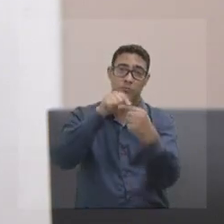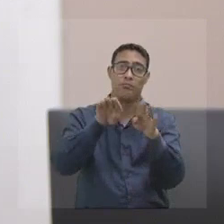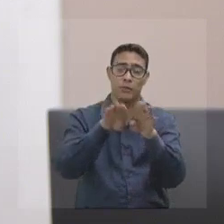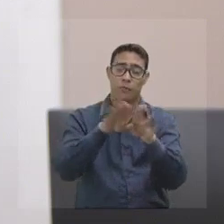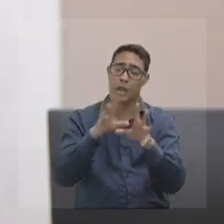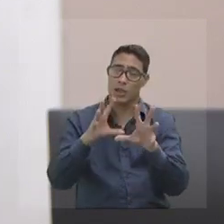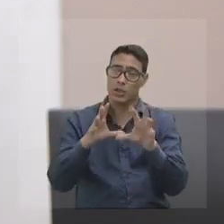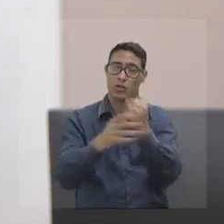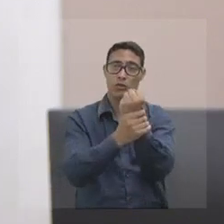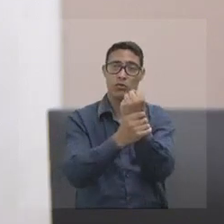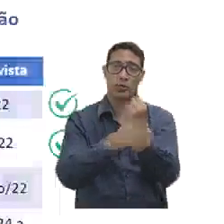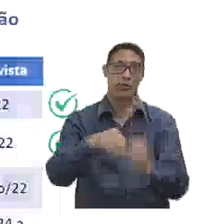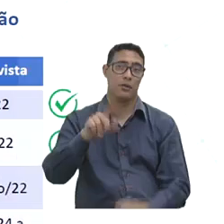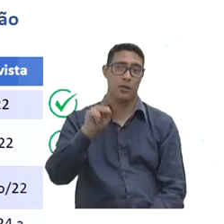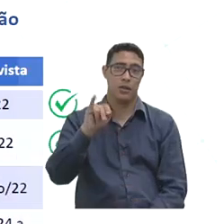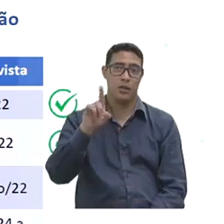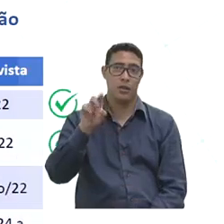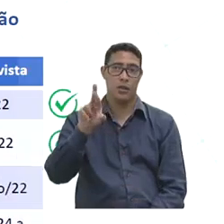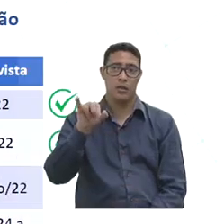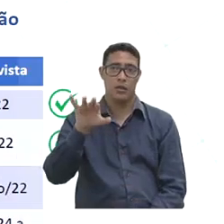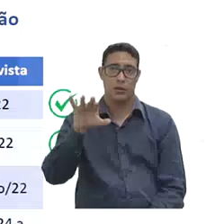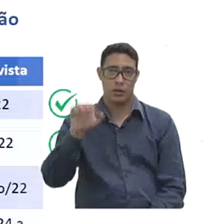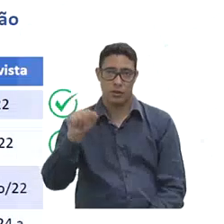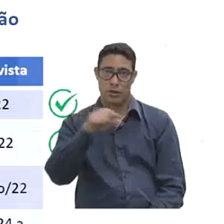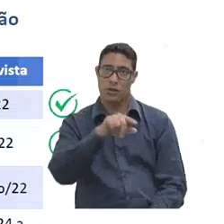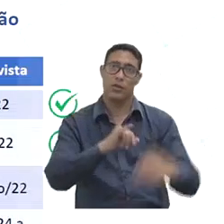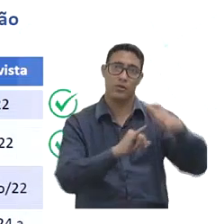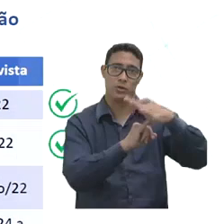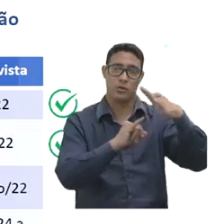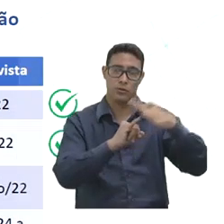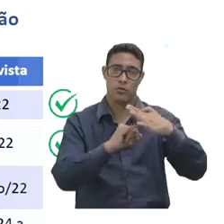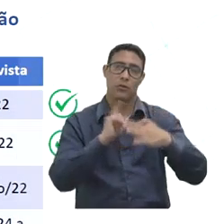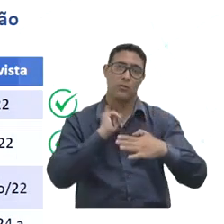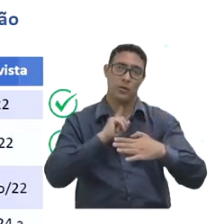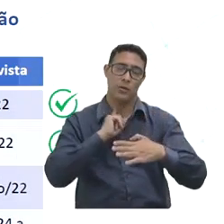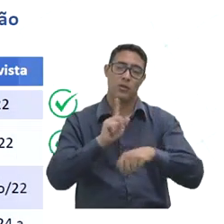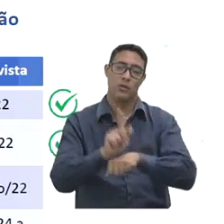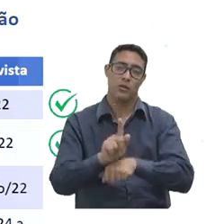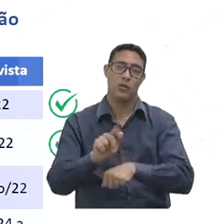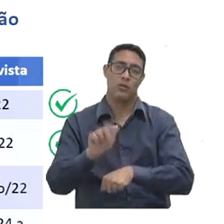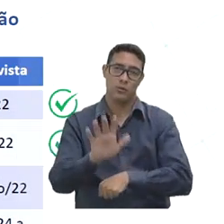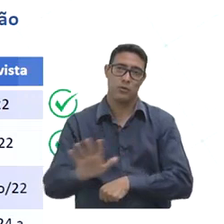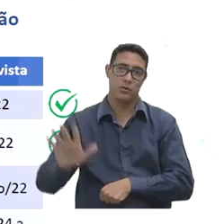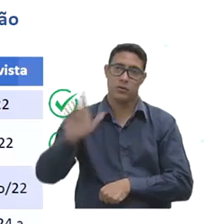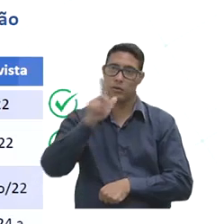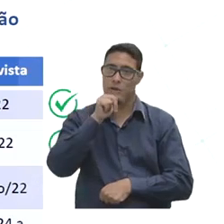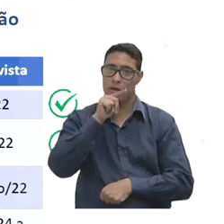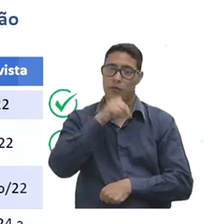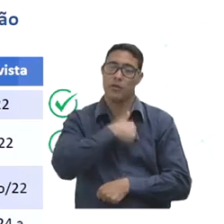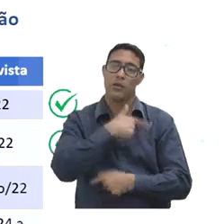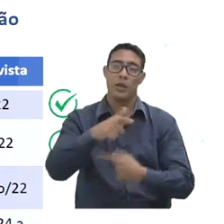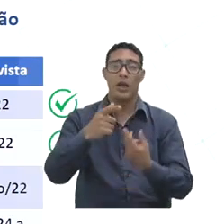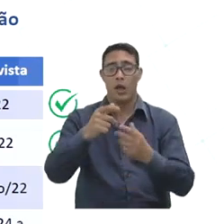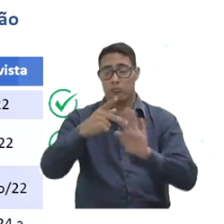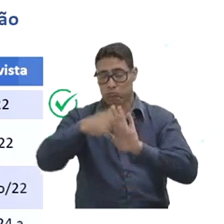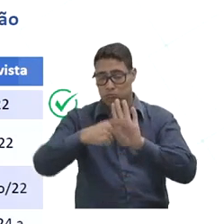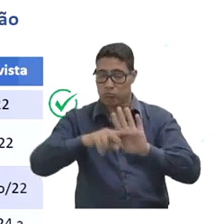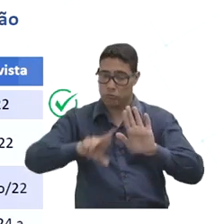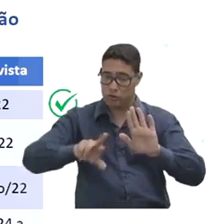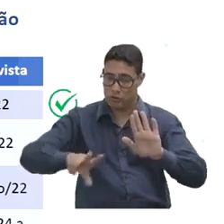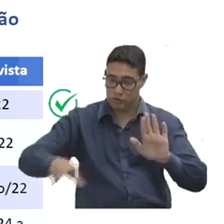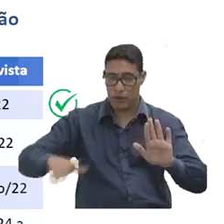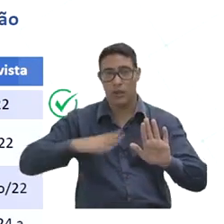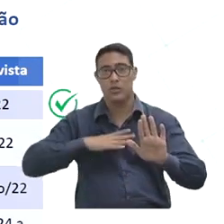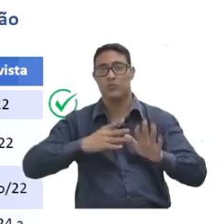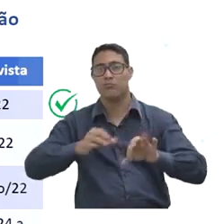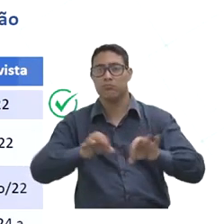Estado de Minas Gerais coordenado pelo Instituto Mineiro de gestão das águas ele será um plano diferente porque a partir da definição de bacias